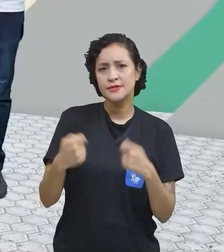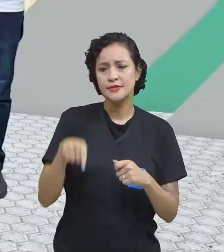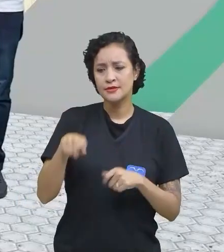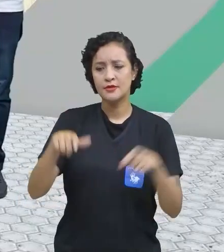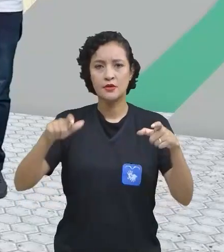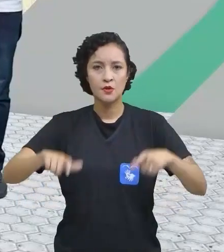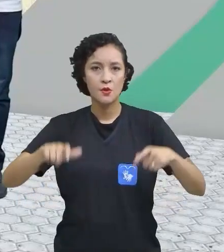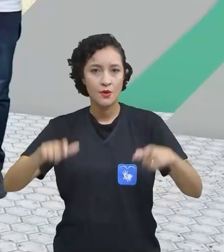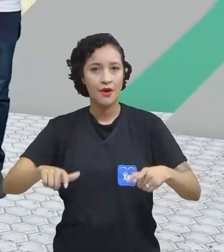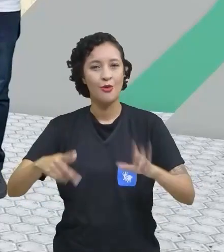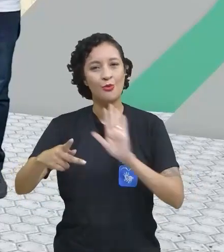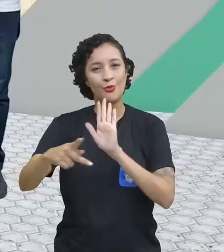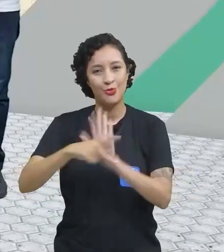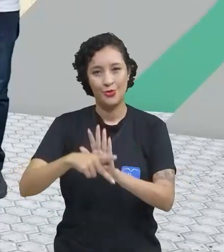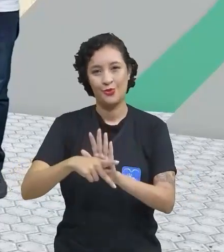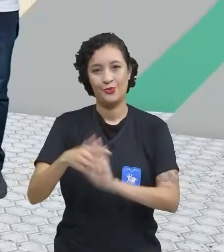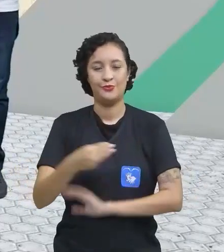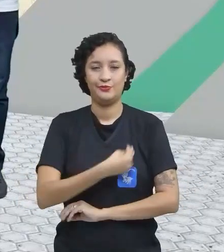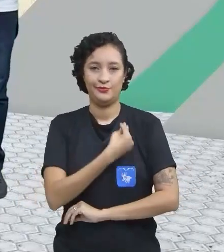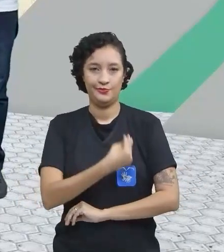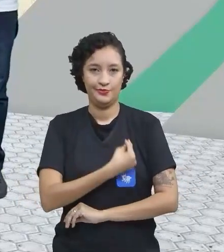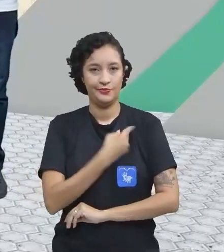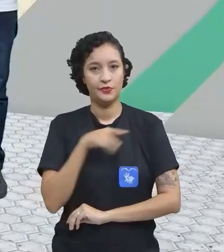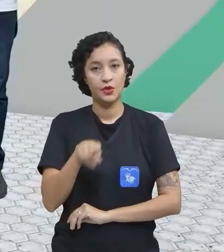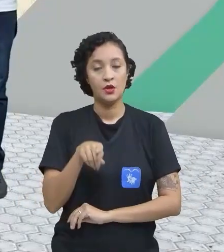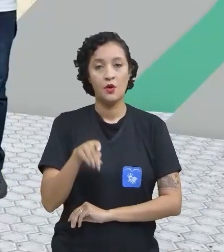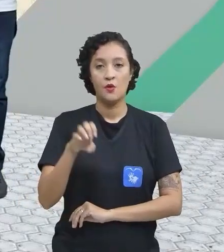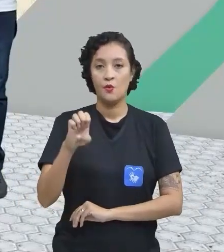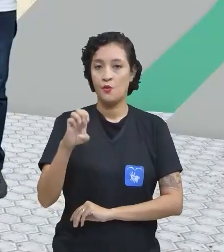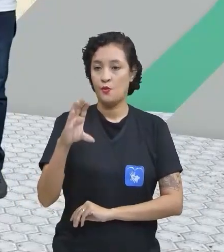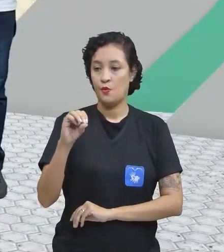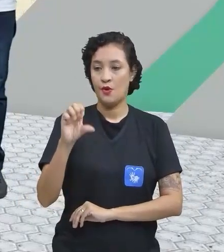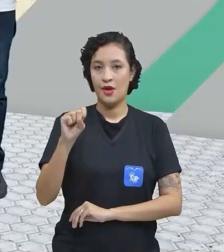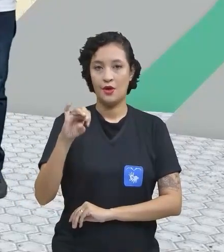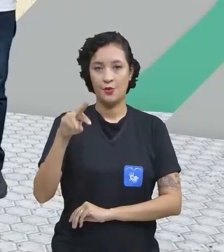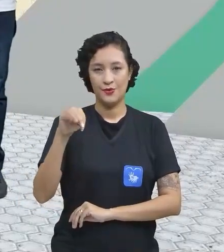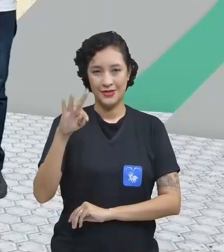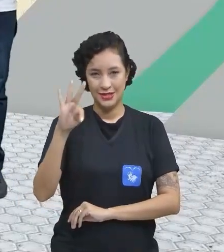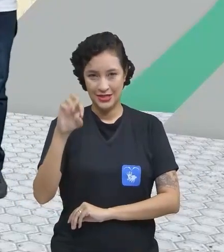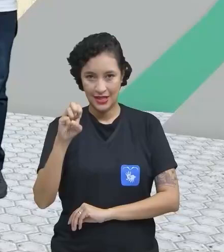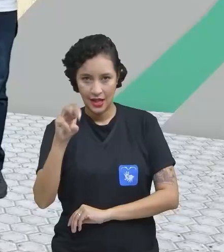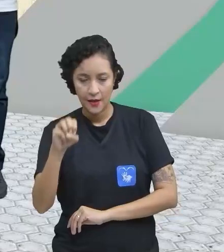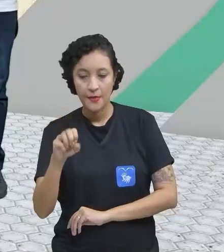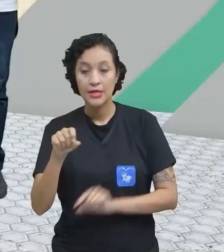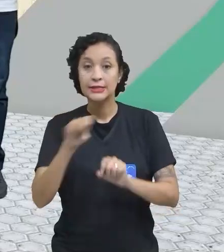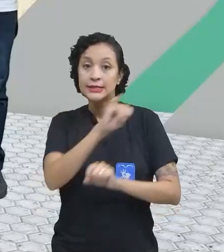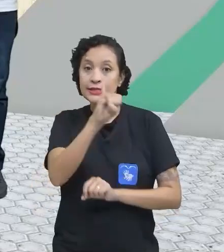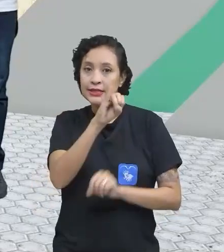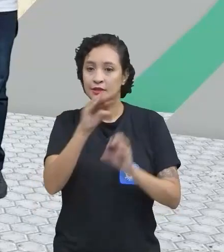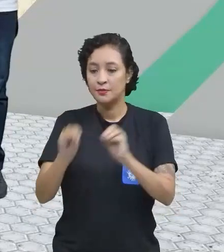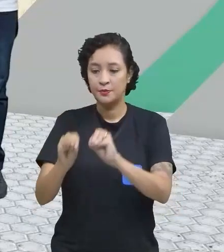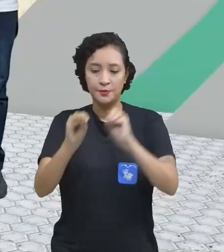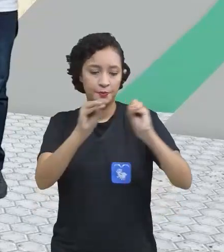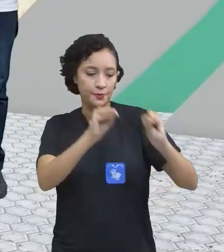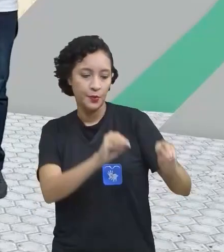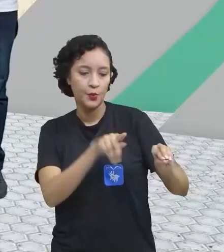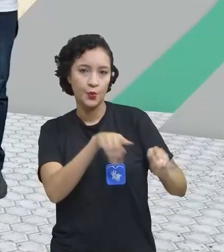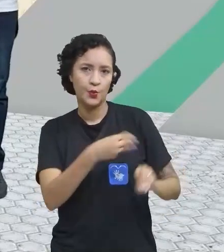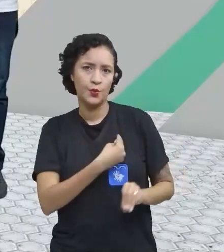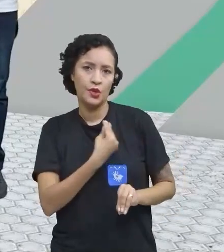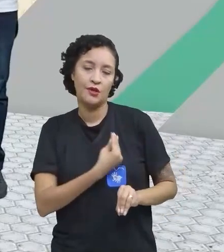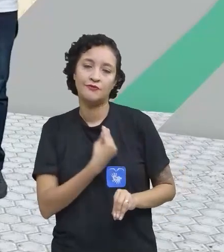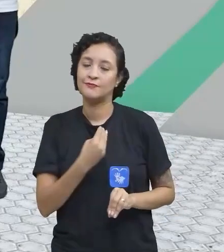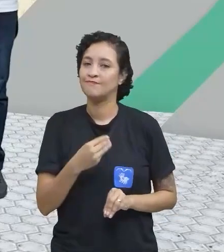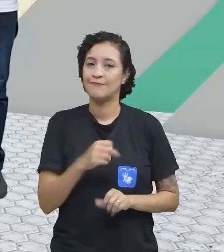sobreviver. Então, o ecossistema deles funciona lá. Se ele fosse transferido para outro lugar, eles não iam conseguir sobreviver, porque eles